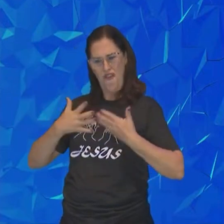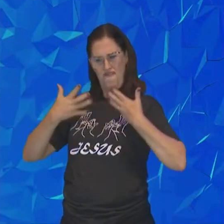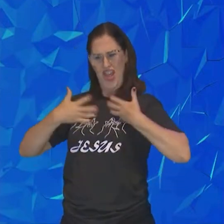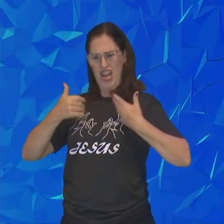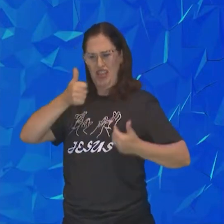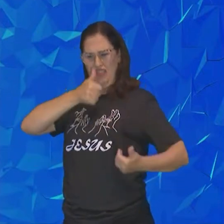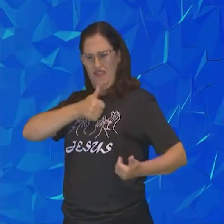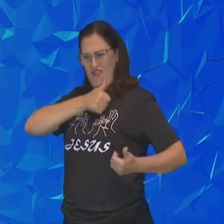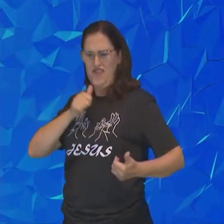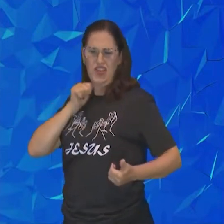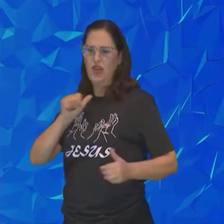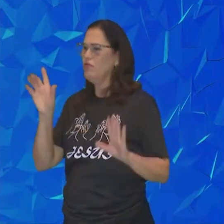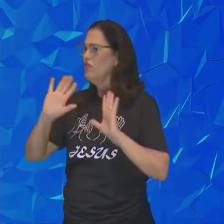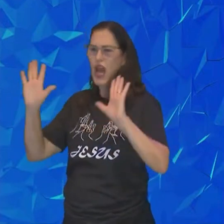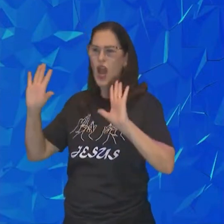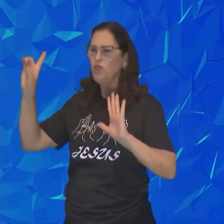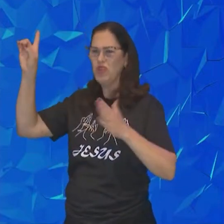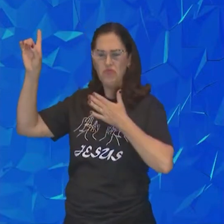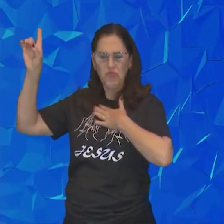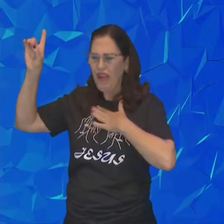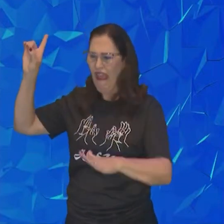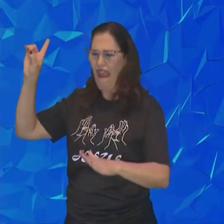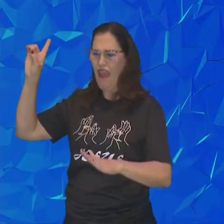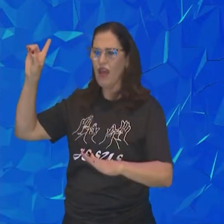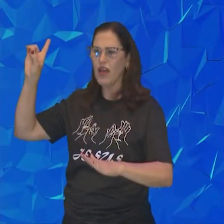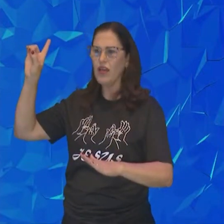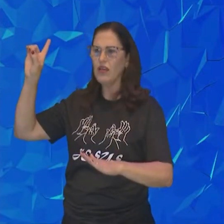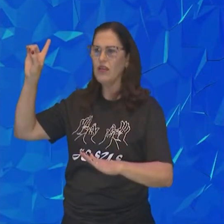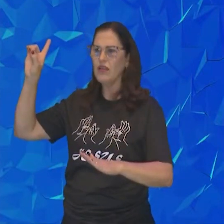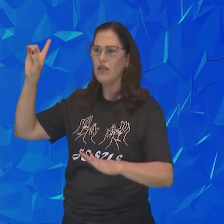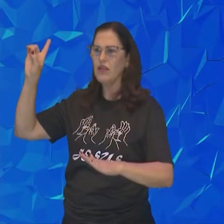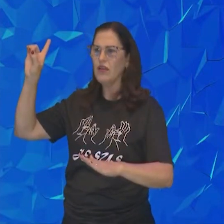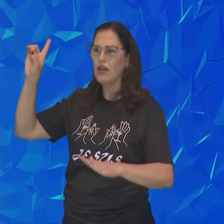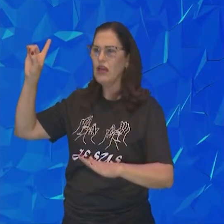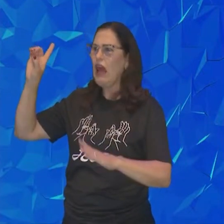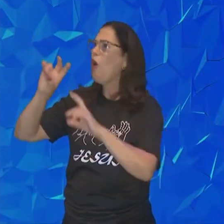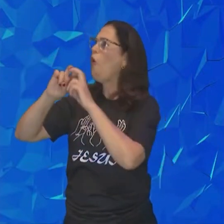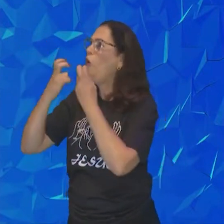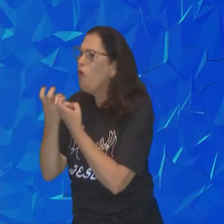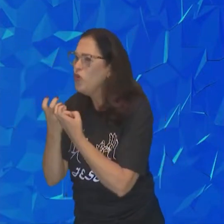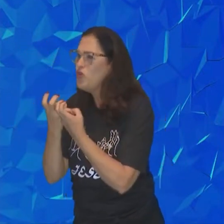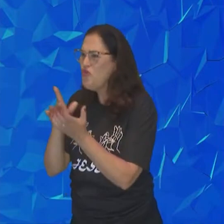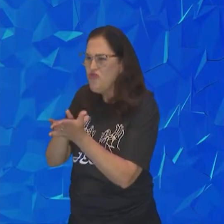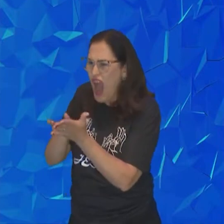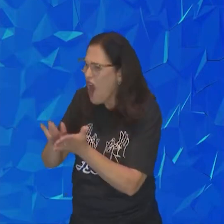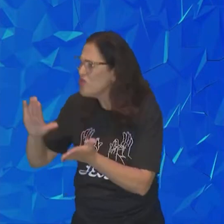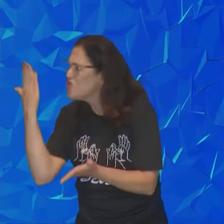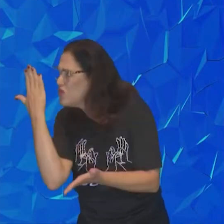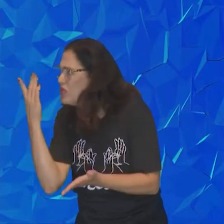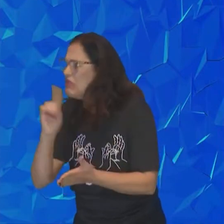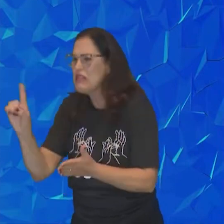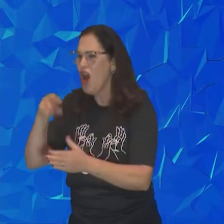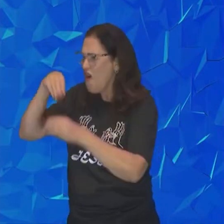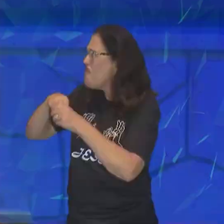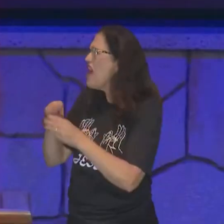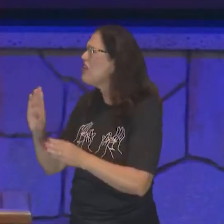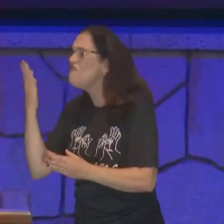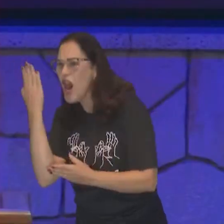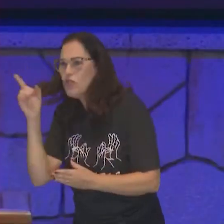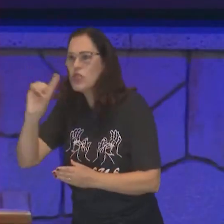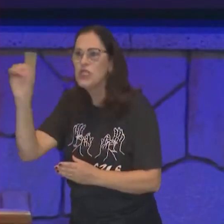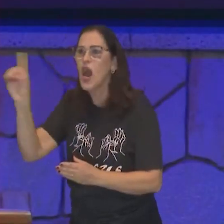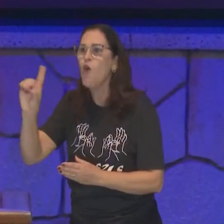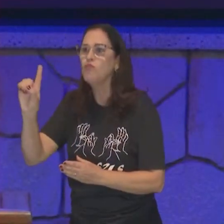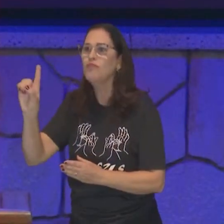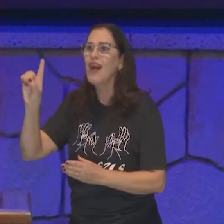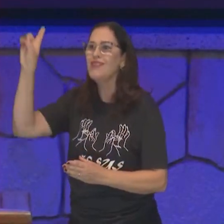não te agradas de holocaustos, ou seja, Deus não quer culto hipócrita, oferta hipócrita. O que Deus